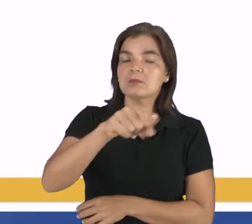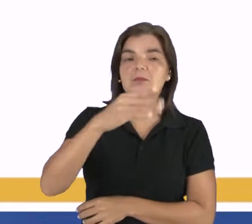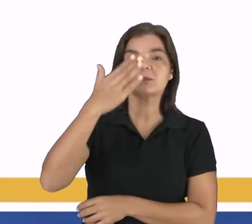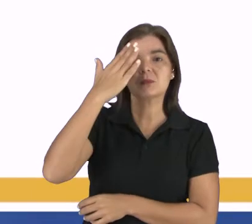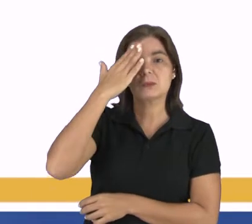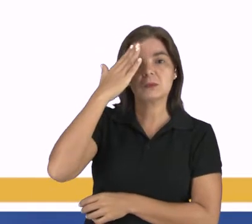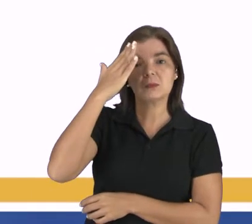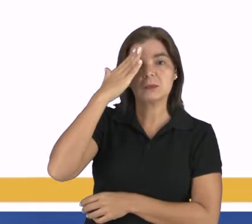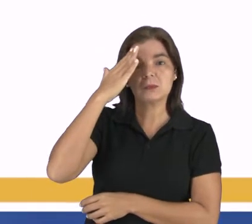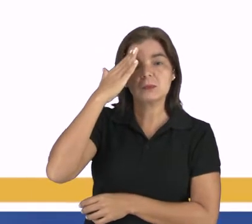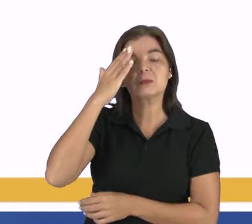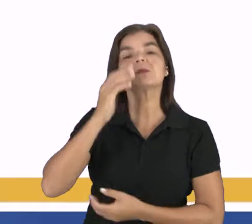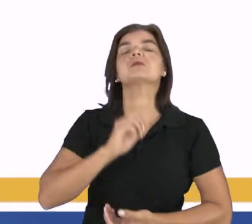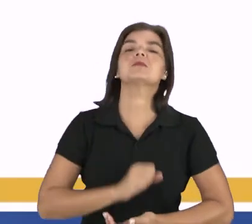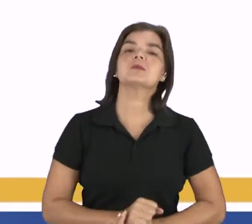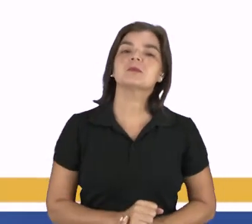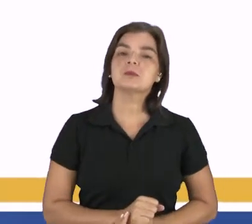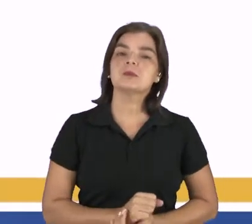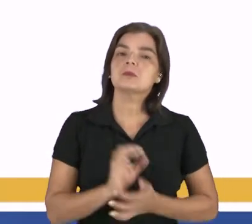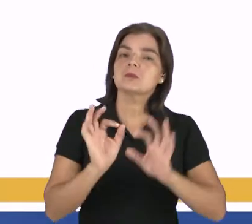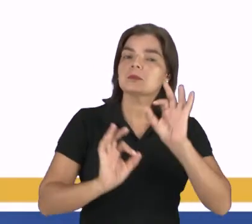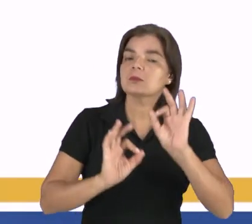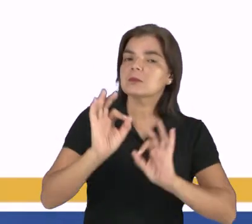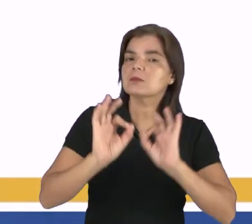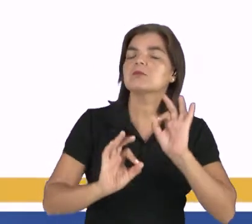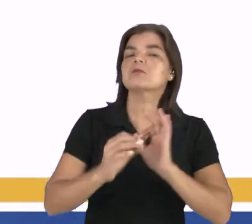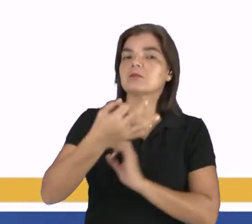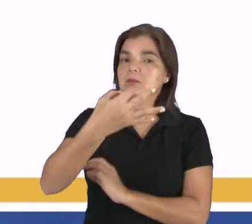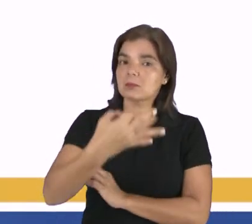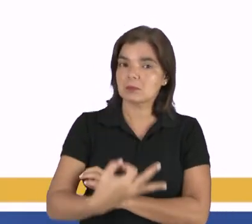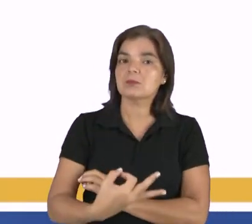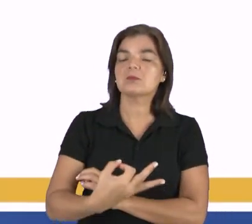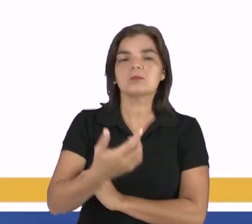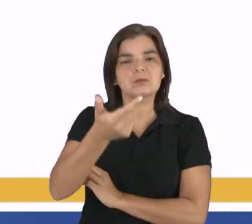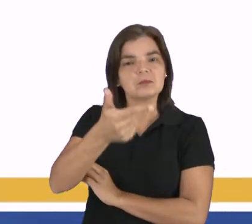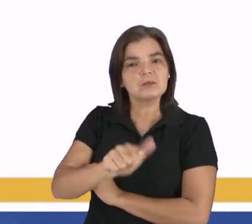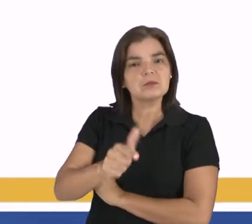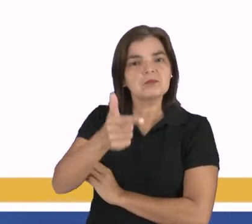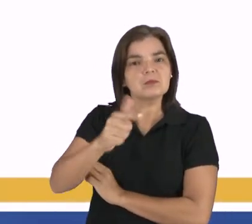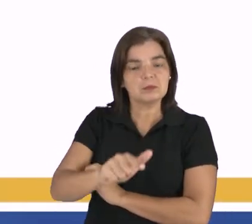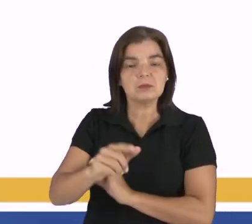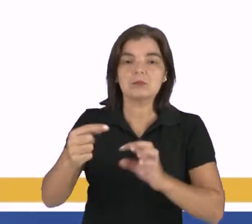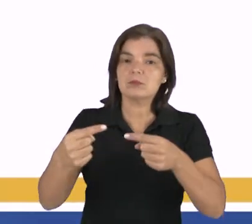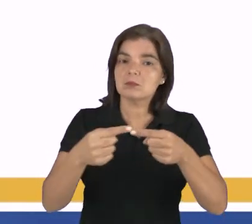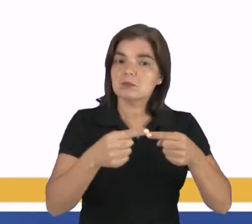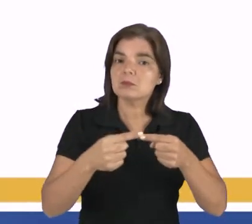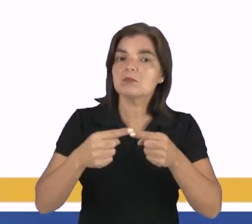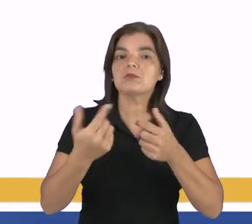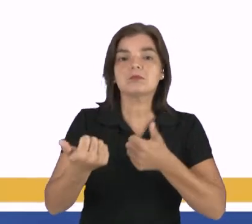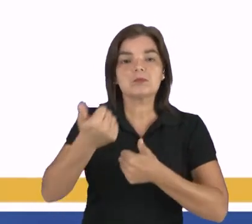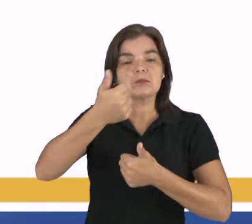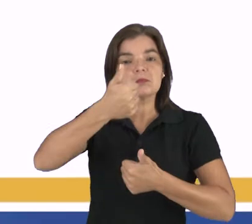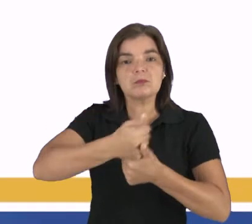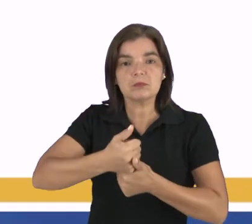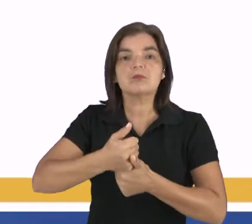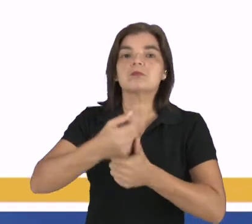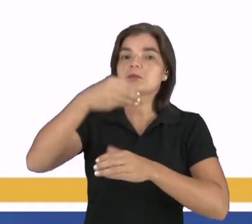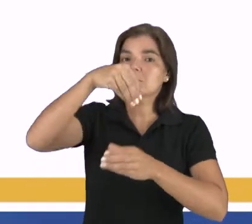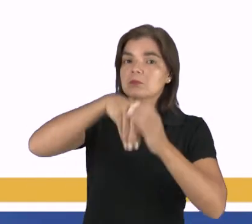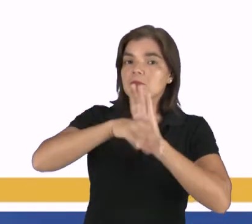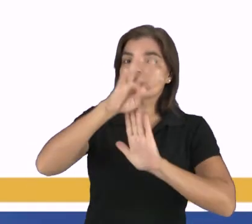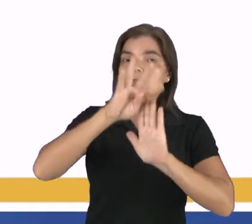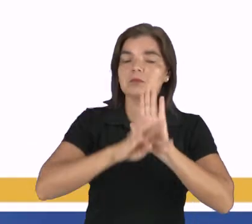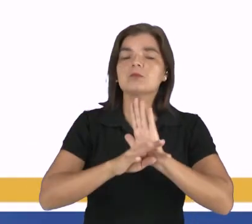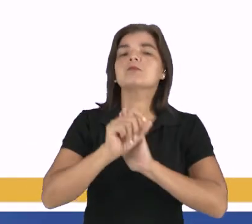entender para fazer valer as repetições, as associações, a substituição dentro